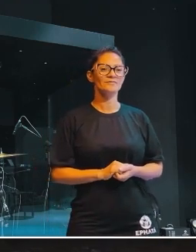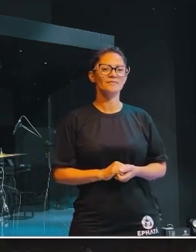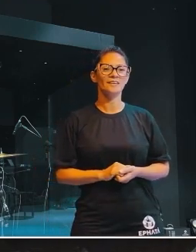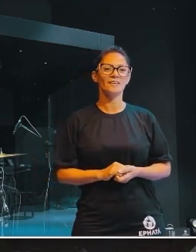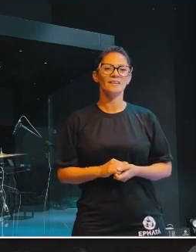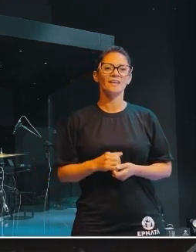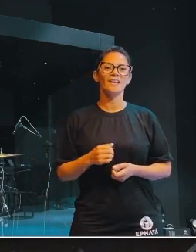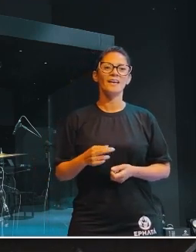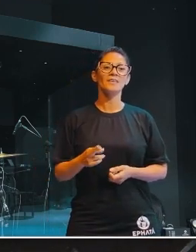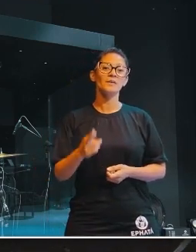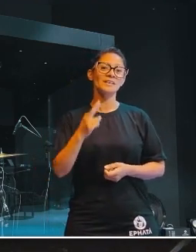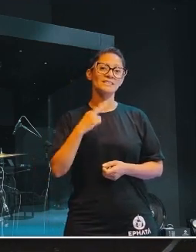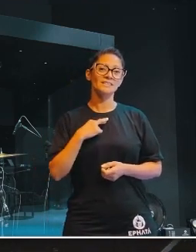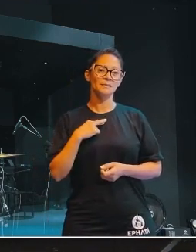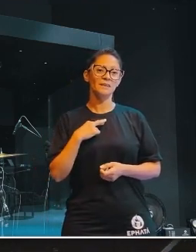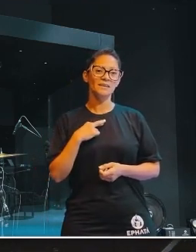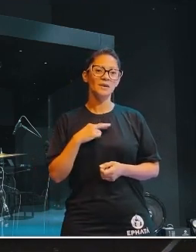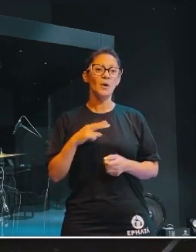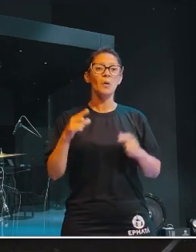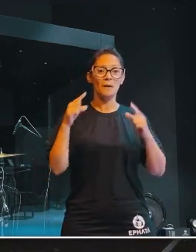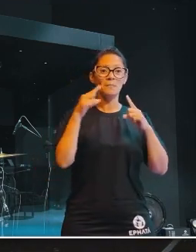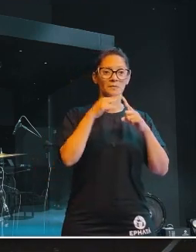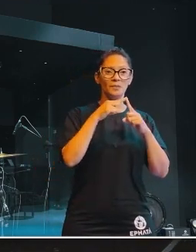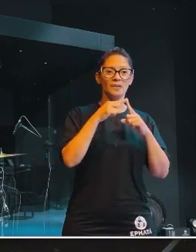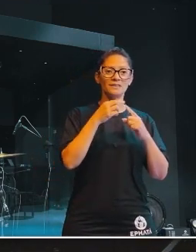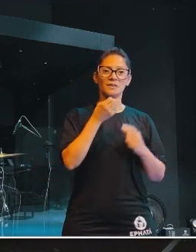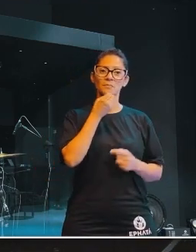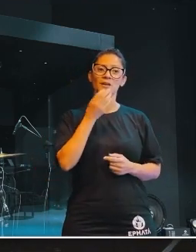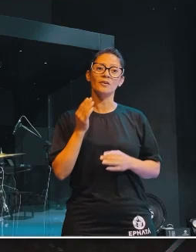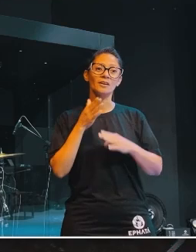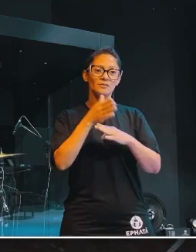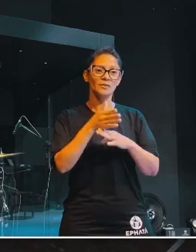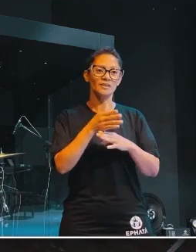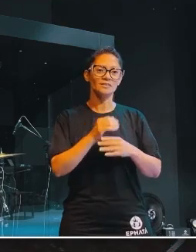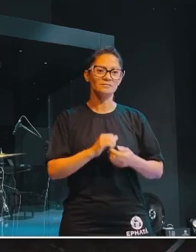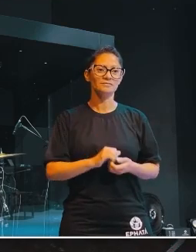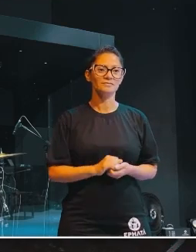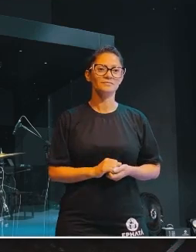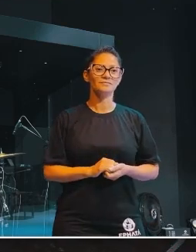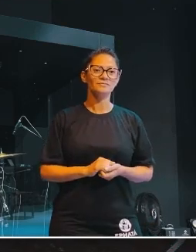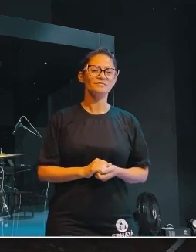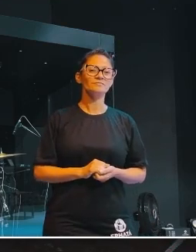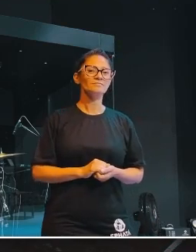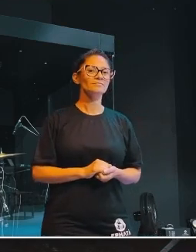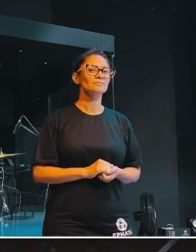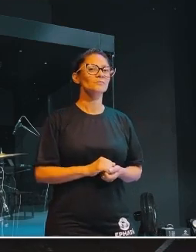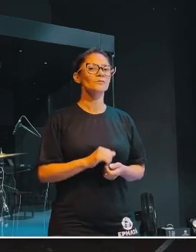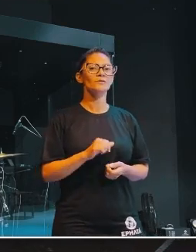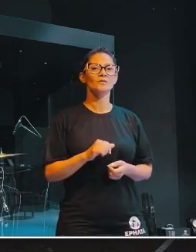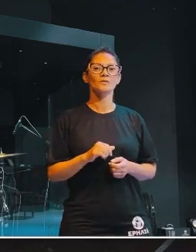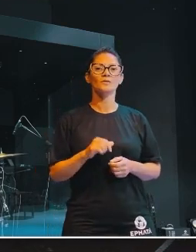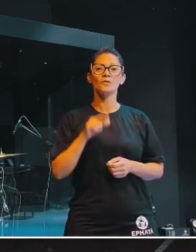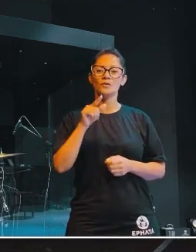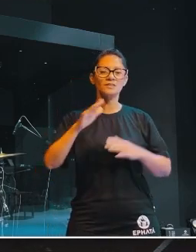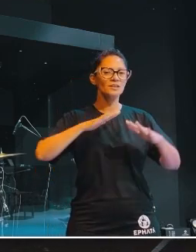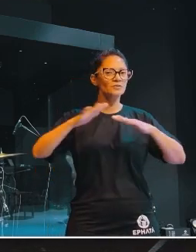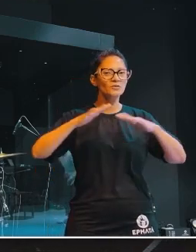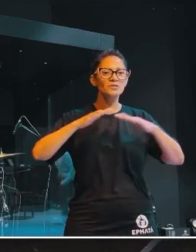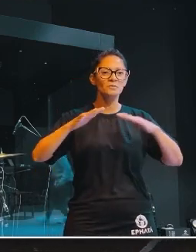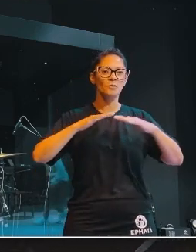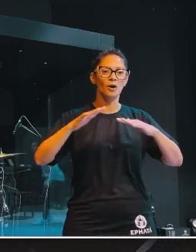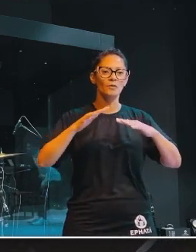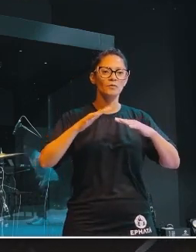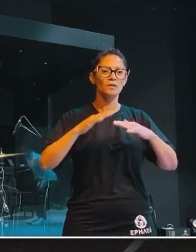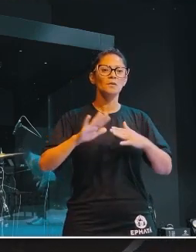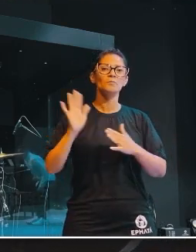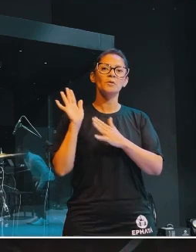recebi uma proposta melhor lá fora. Não, mas Deus está dizendo para você ficar. Porque você não se move por propostas, você se move